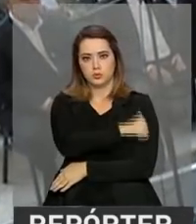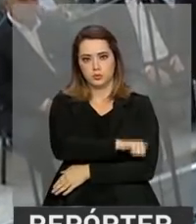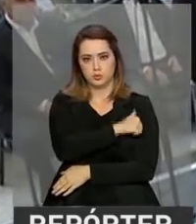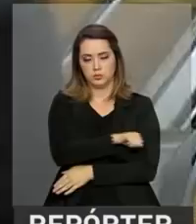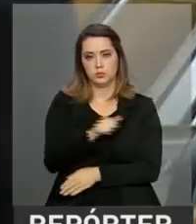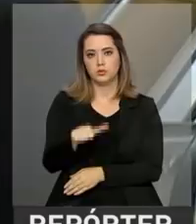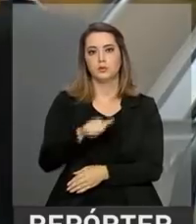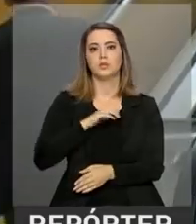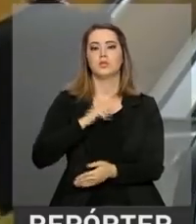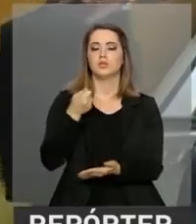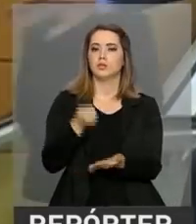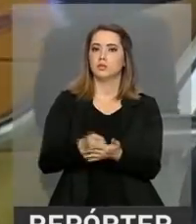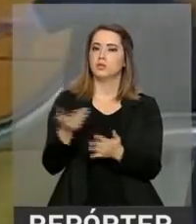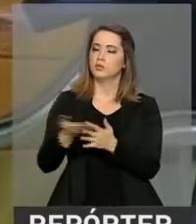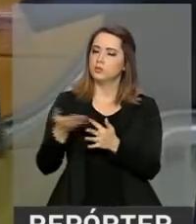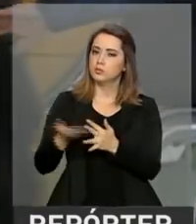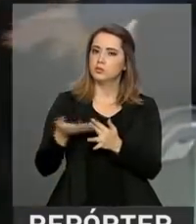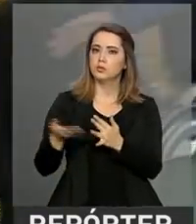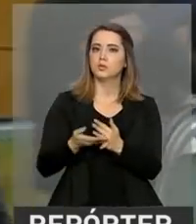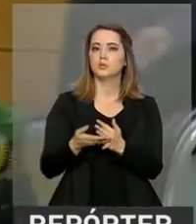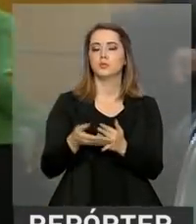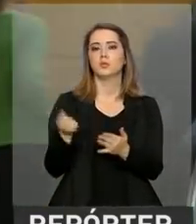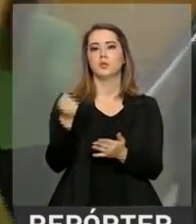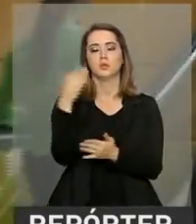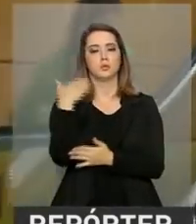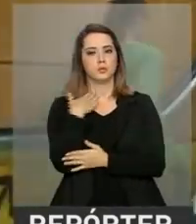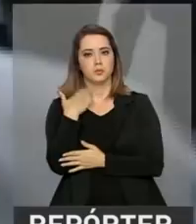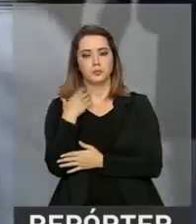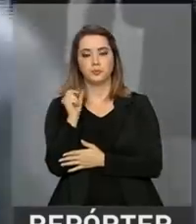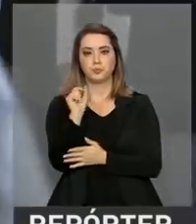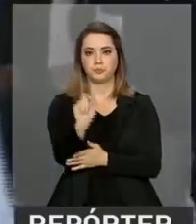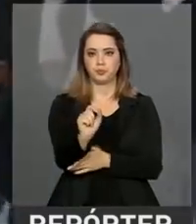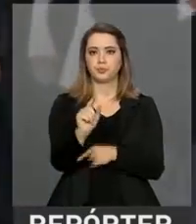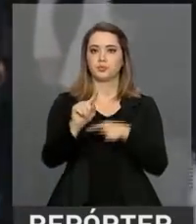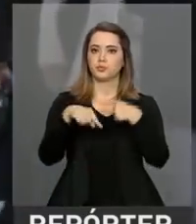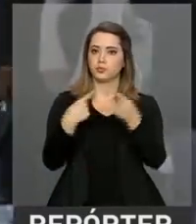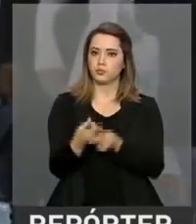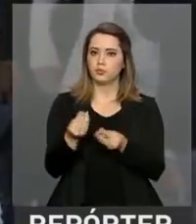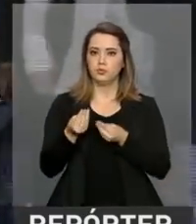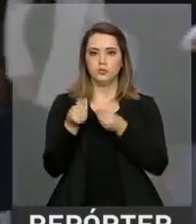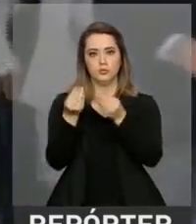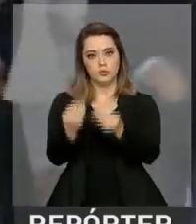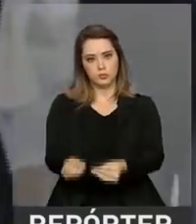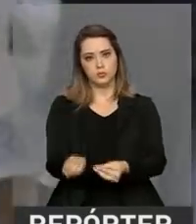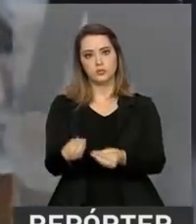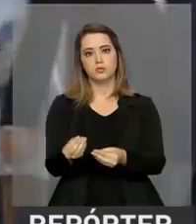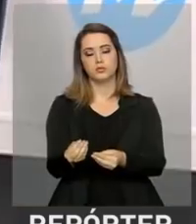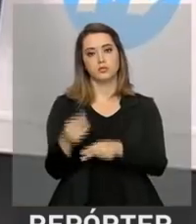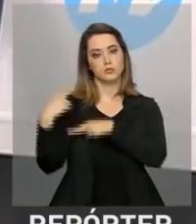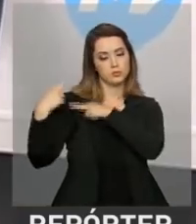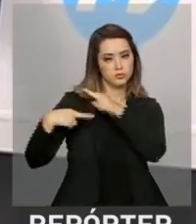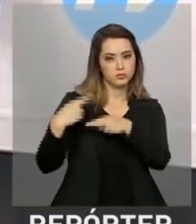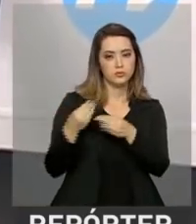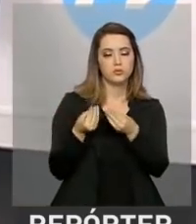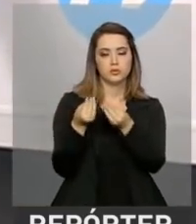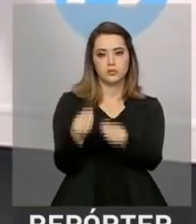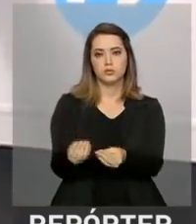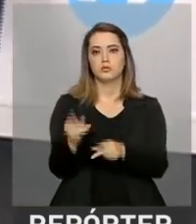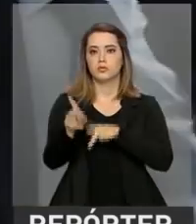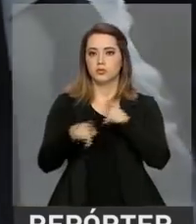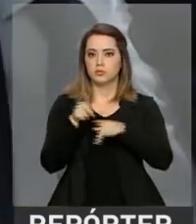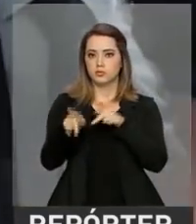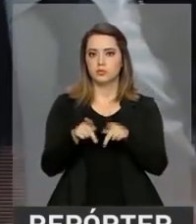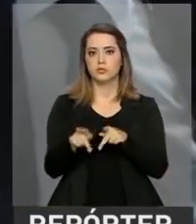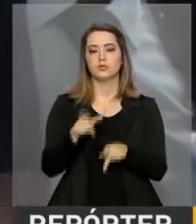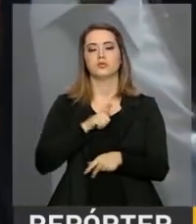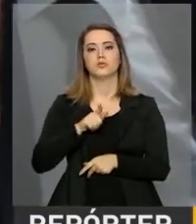financiamento de bancos oficiais. A nova linha é mais um legado que ficará para a cidade após as competições. A expectativa é que